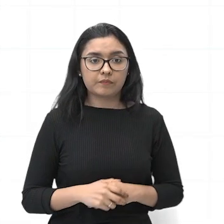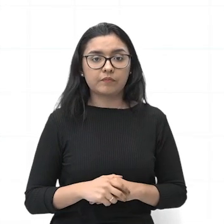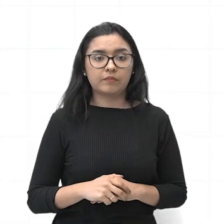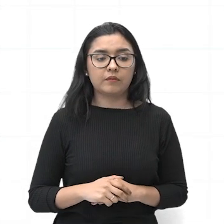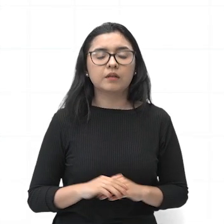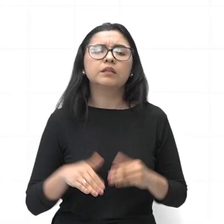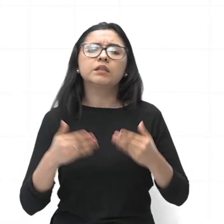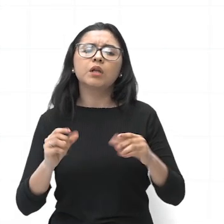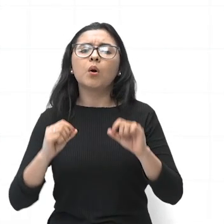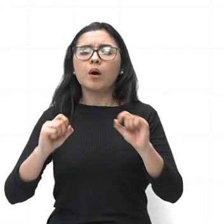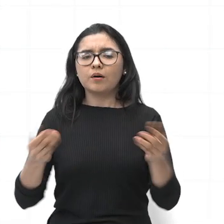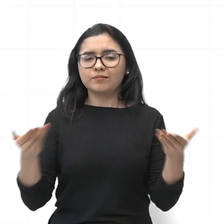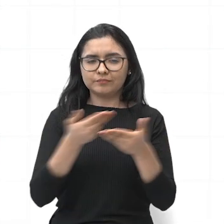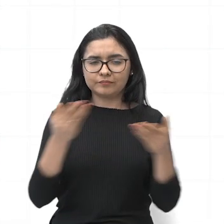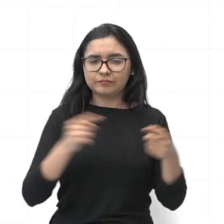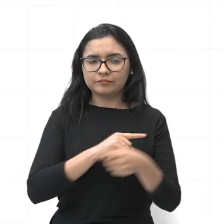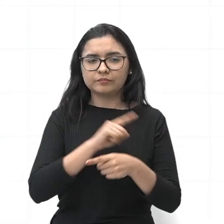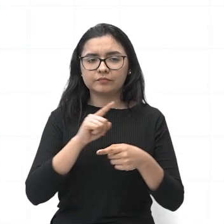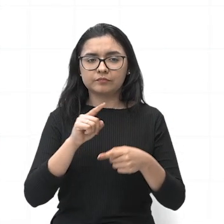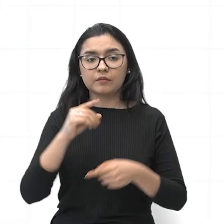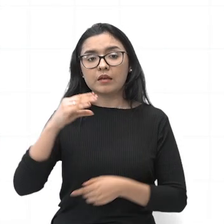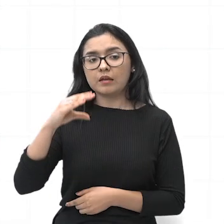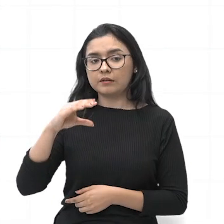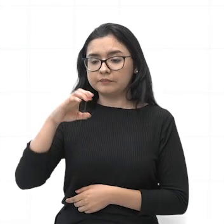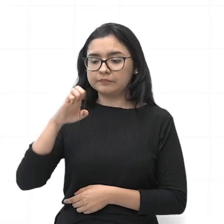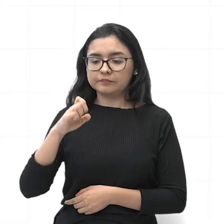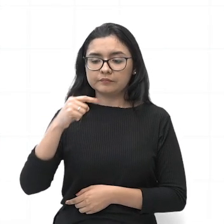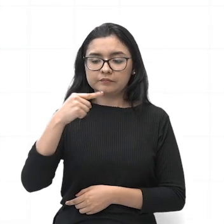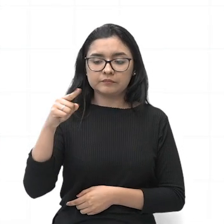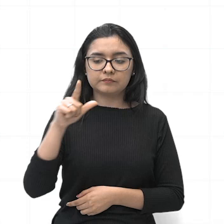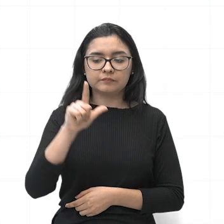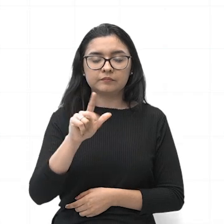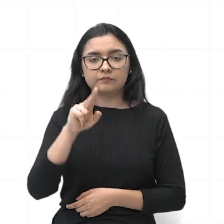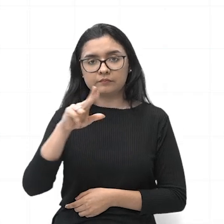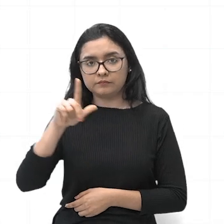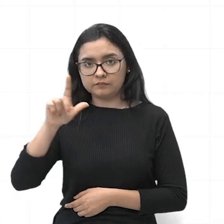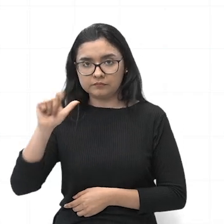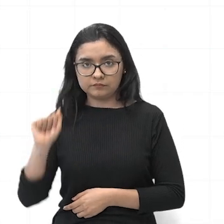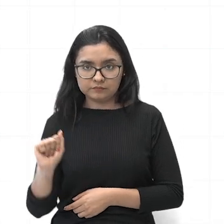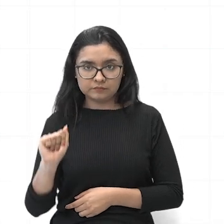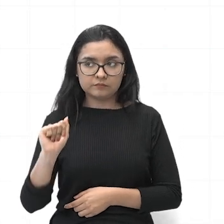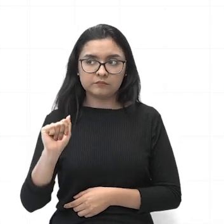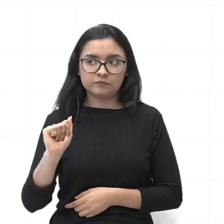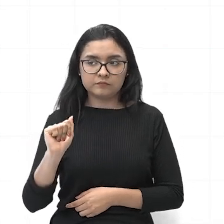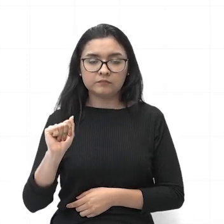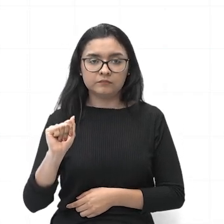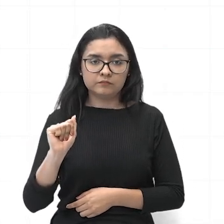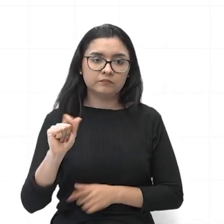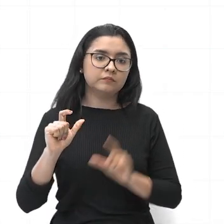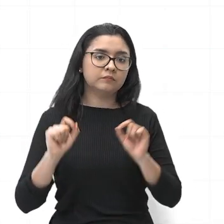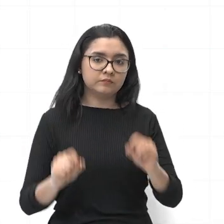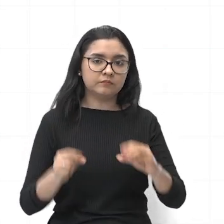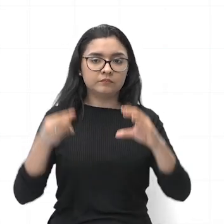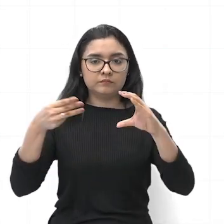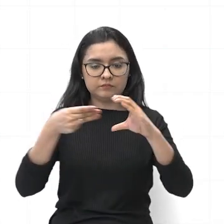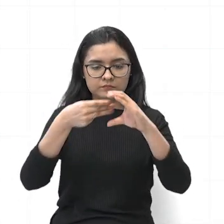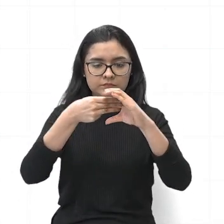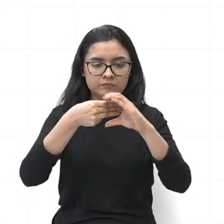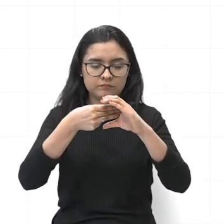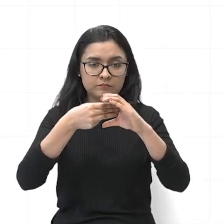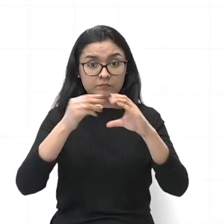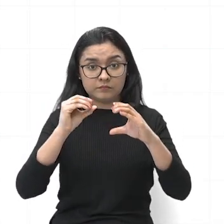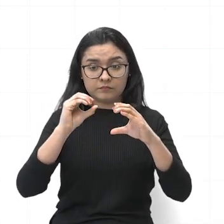entende-se, né, por célula, a menor unidade funcional que compõe os seres